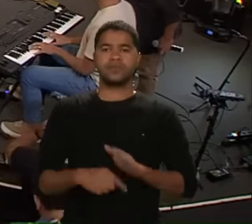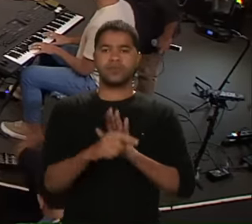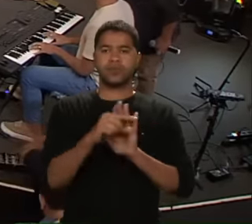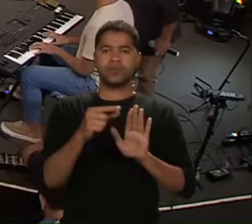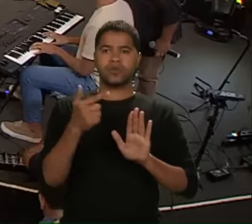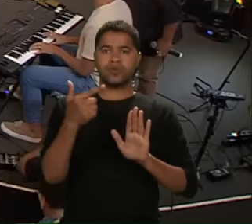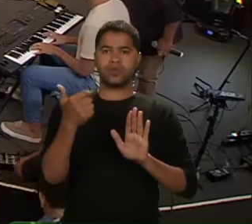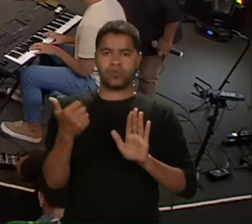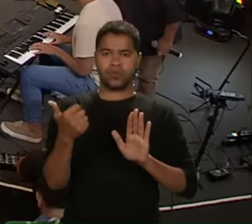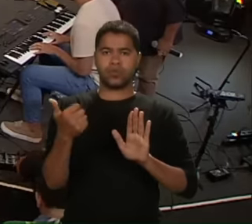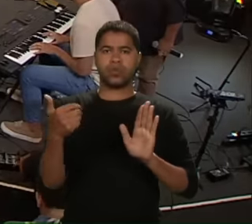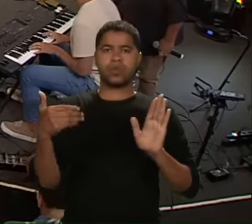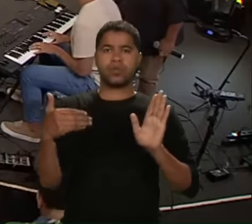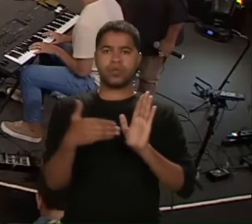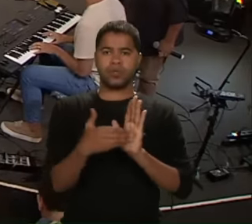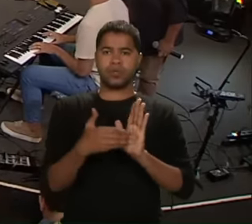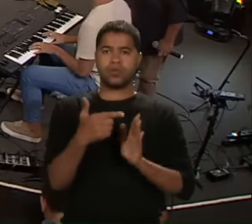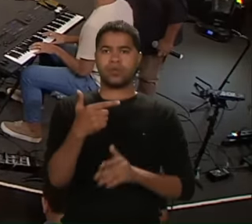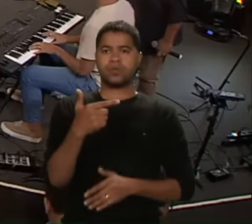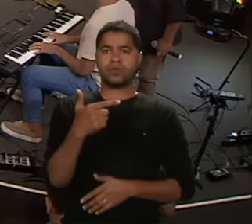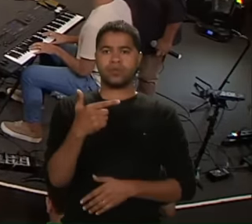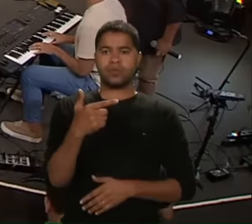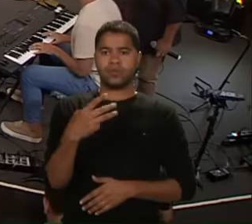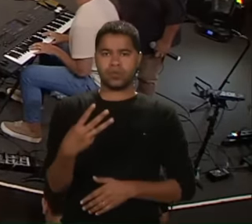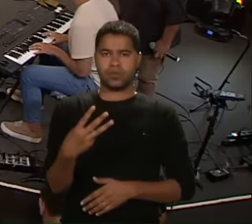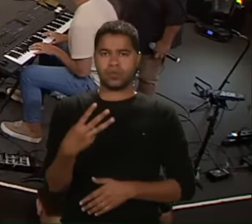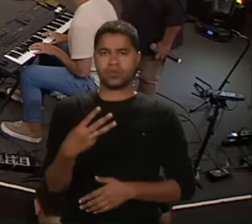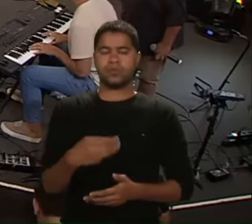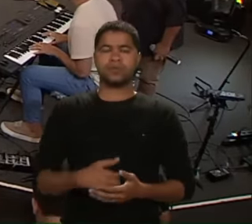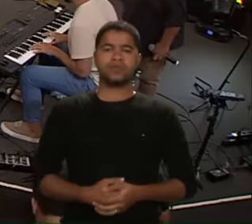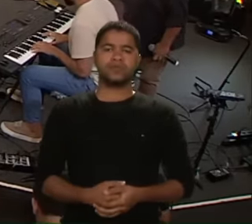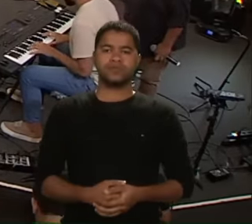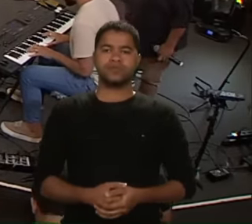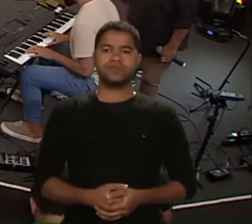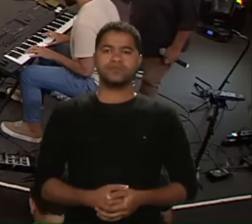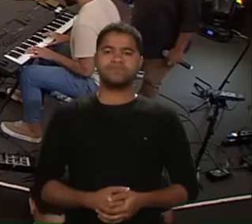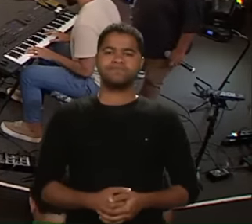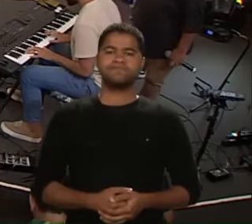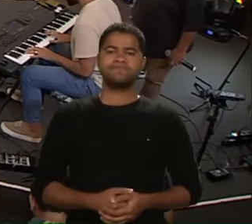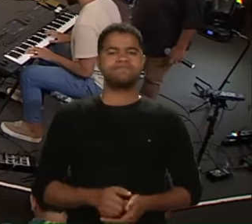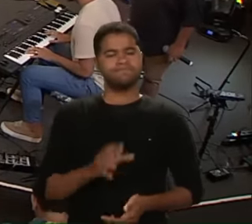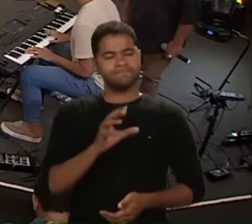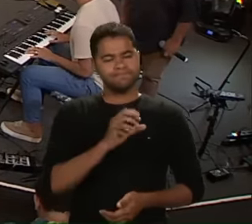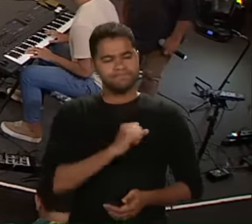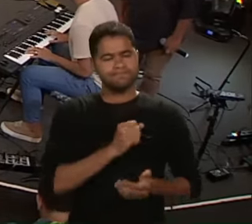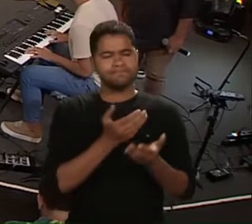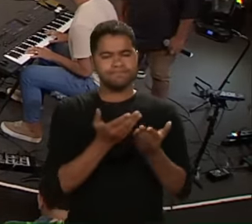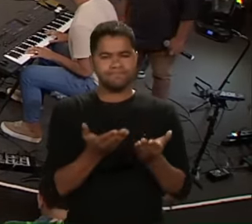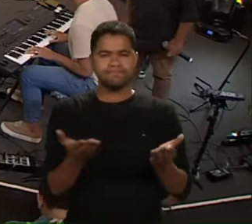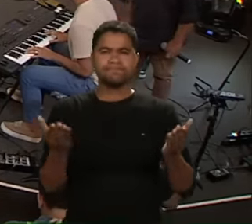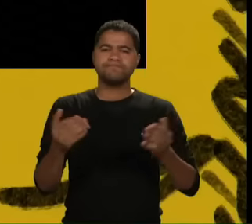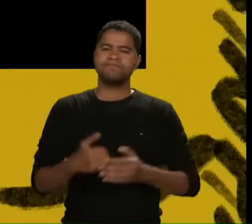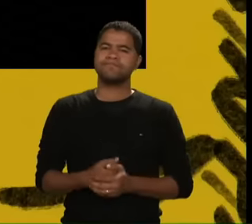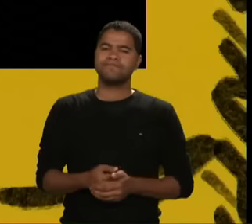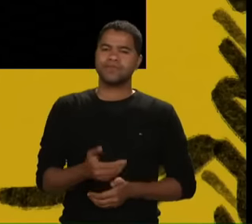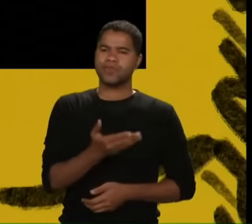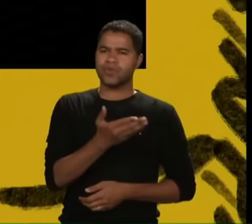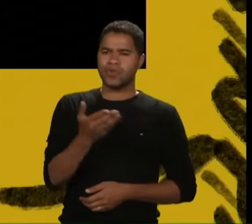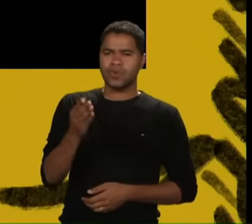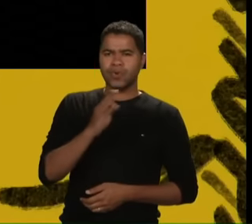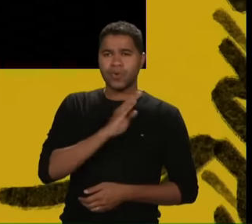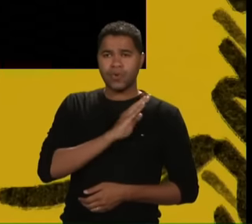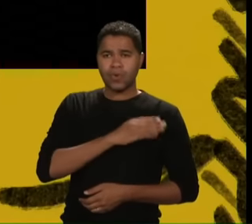versos 21 e 22 dizem assim: Amados, se o coração não